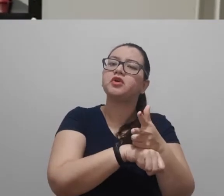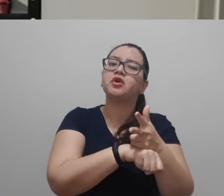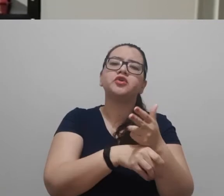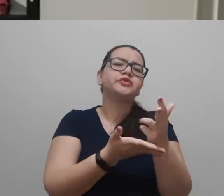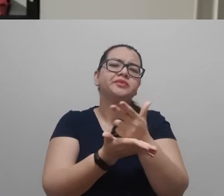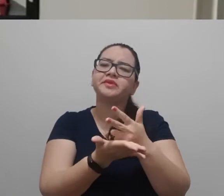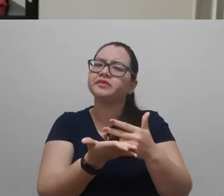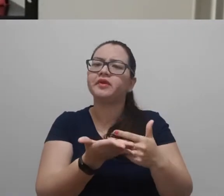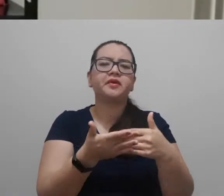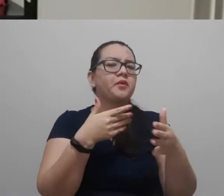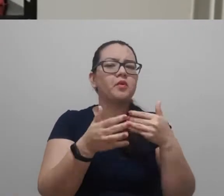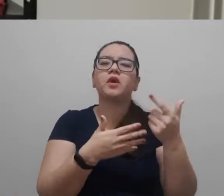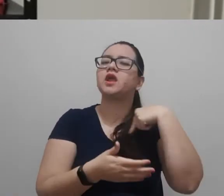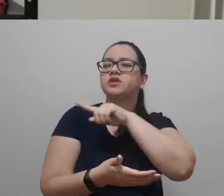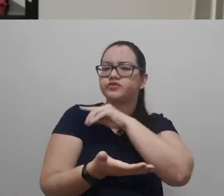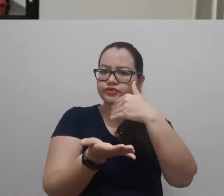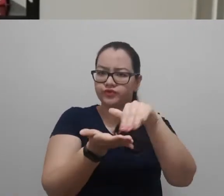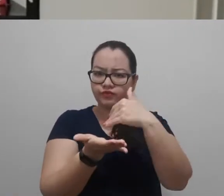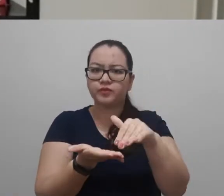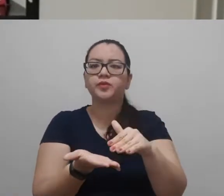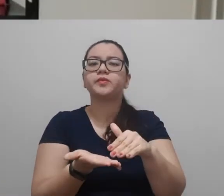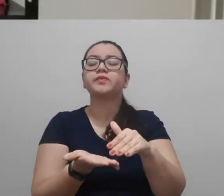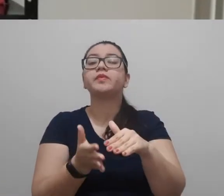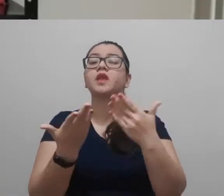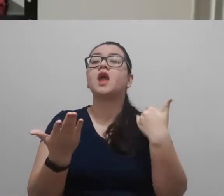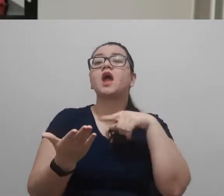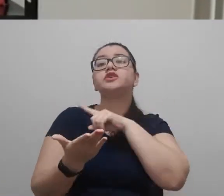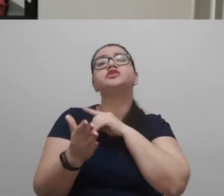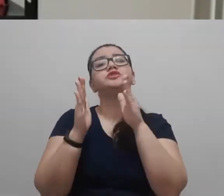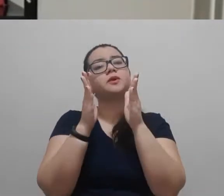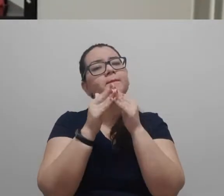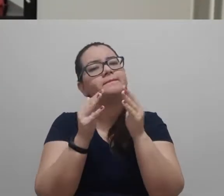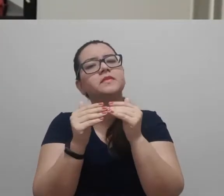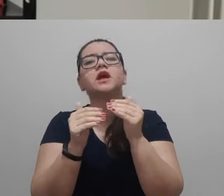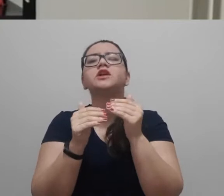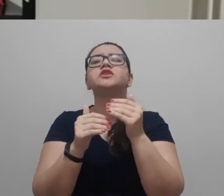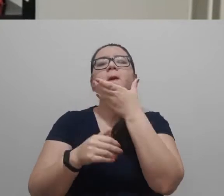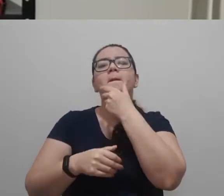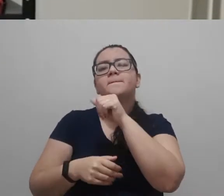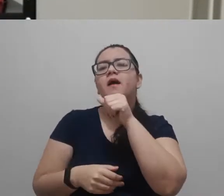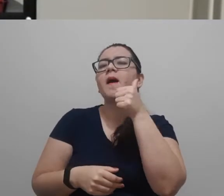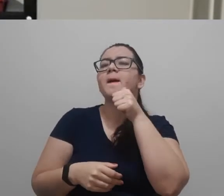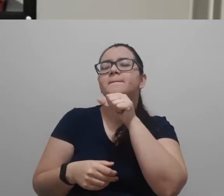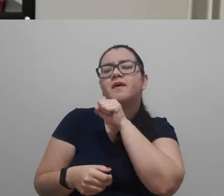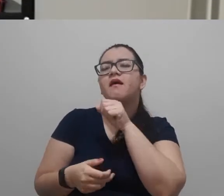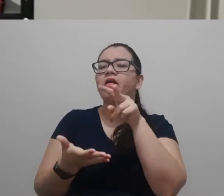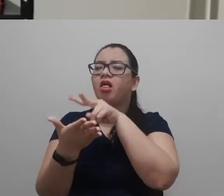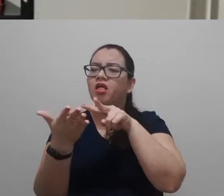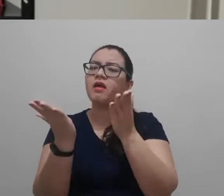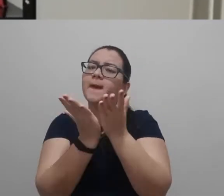e as demais que nós enviamos, certo? Nós pedimos que vocês continuem a ler a Bíblia com seus filhos ao longo da